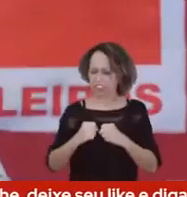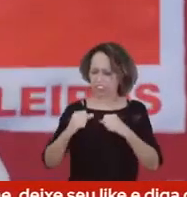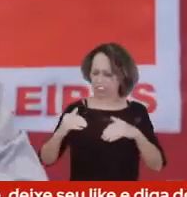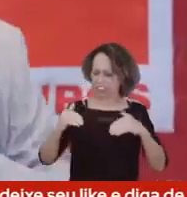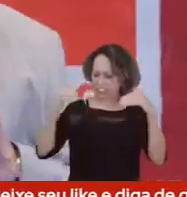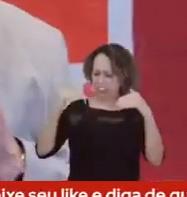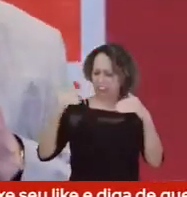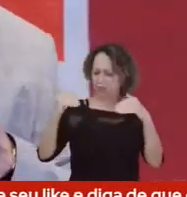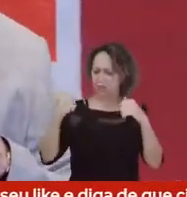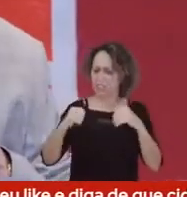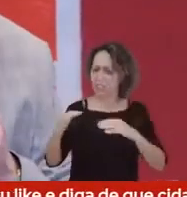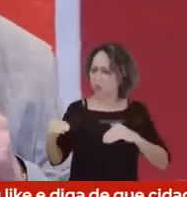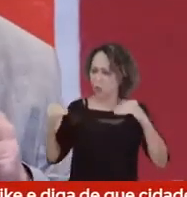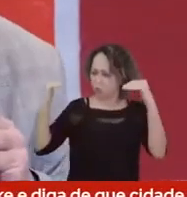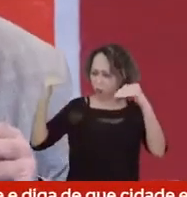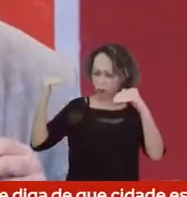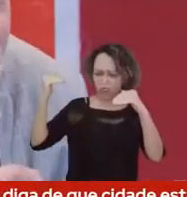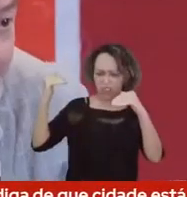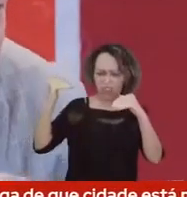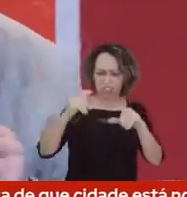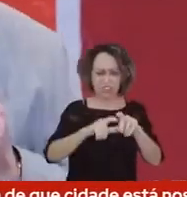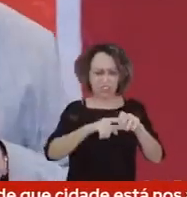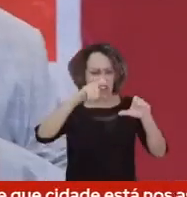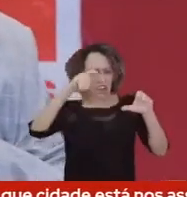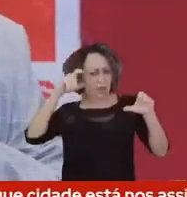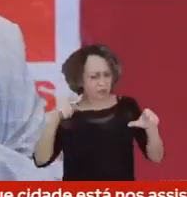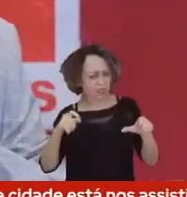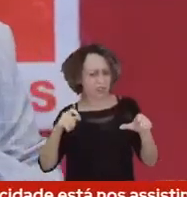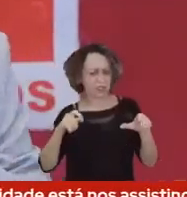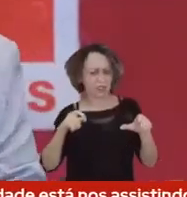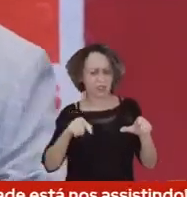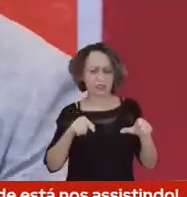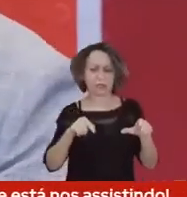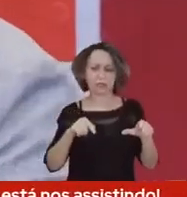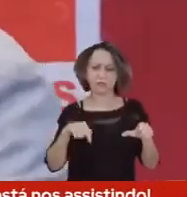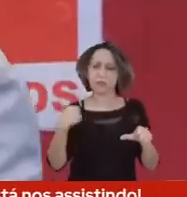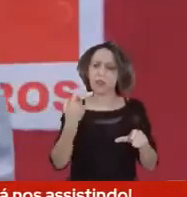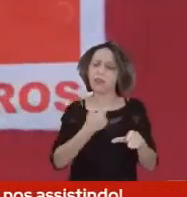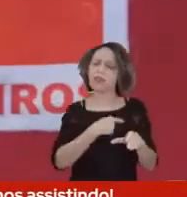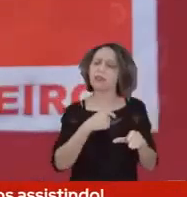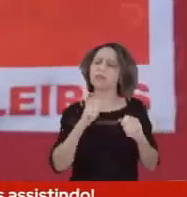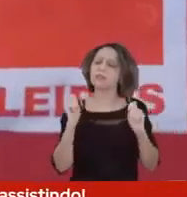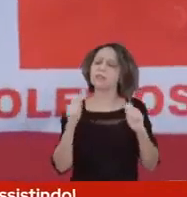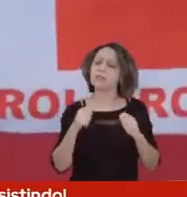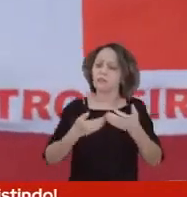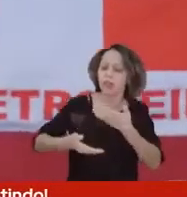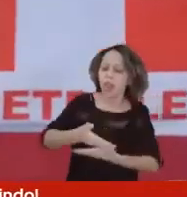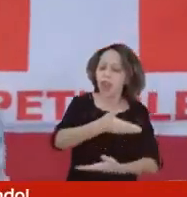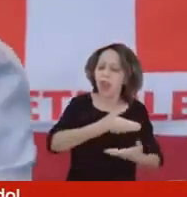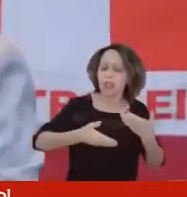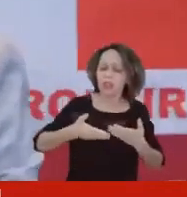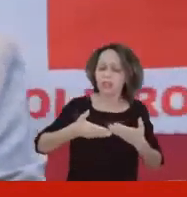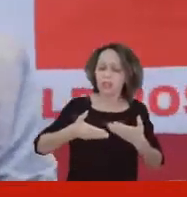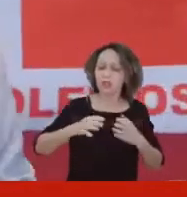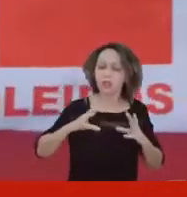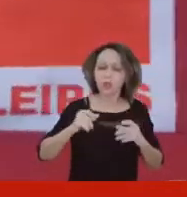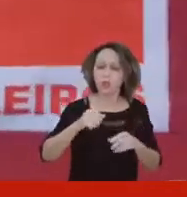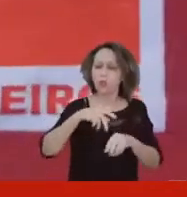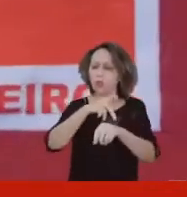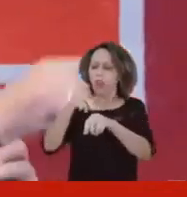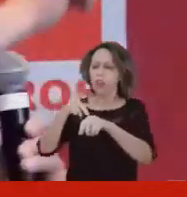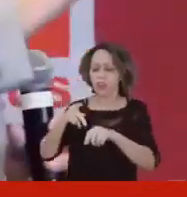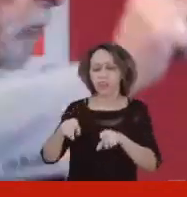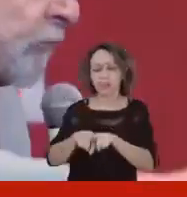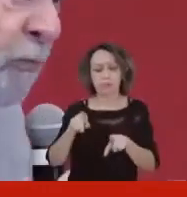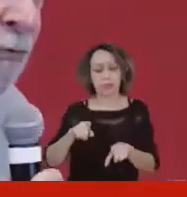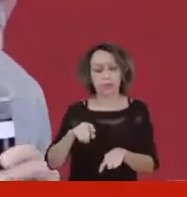todo mundo, mas quem decide o que fazer aqui somos nós. Quem decide quais são as empresas importantes somos nós. Quem decide